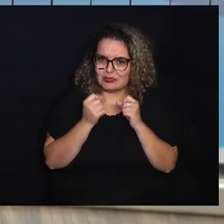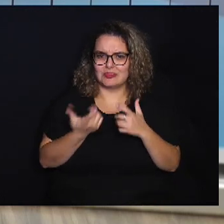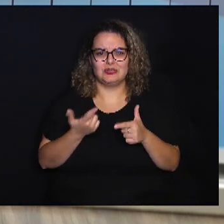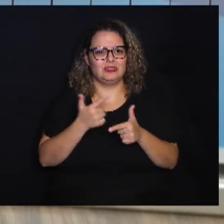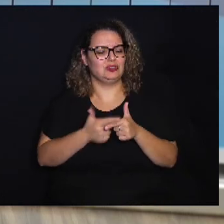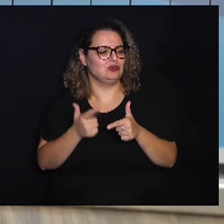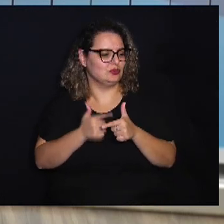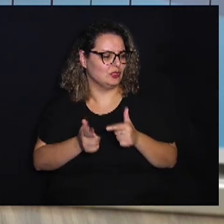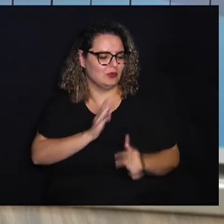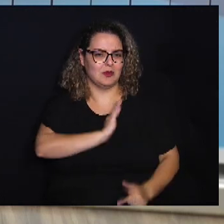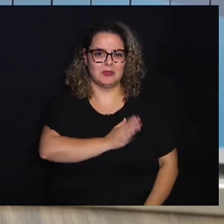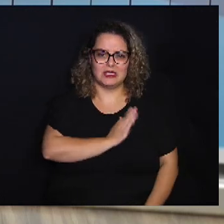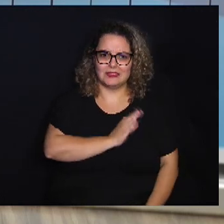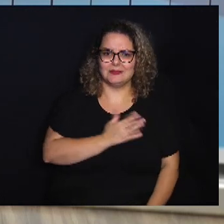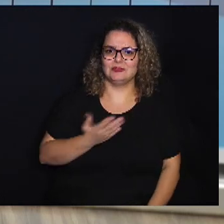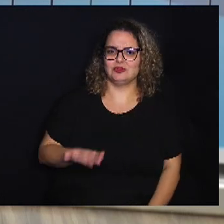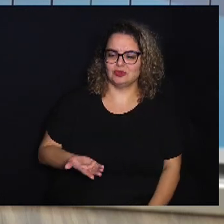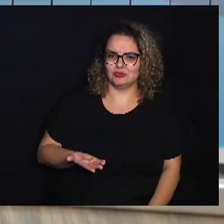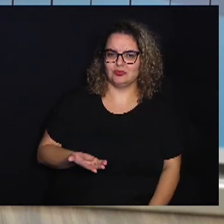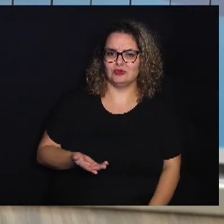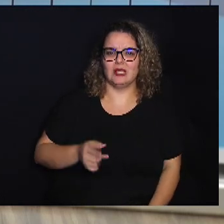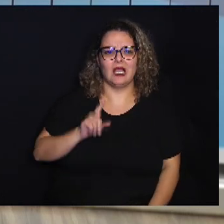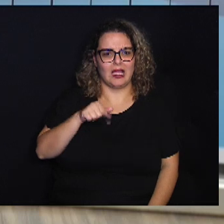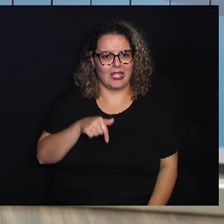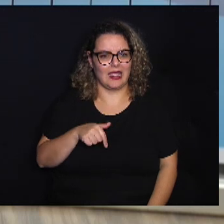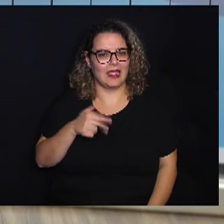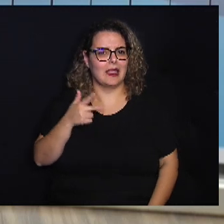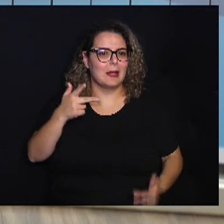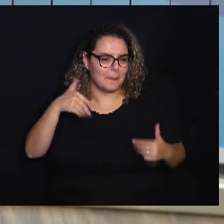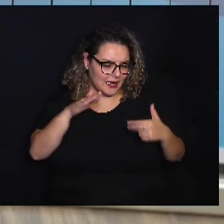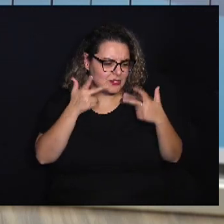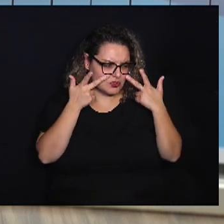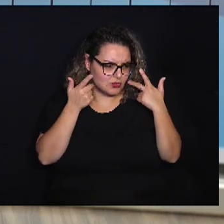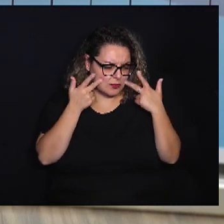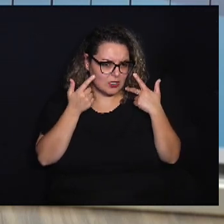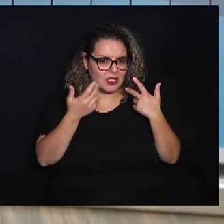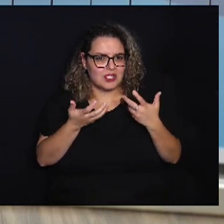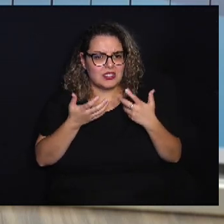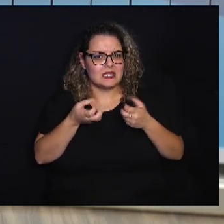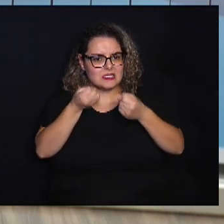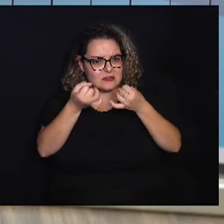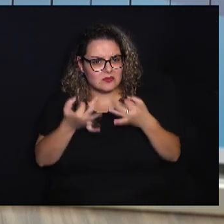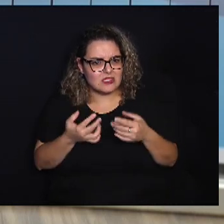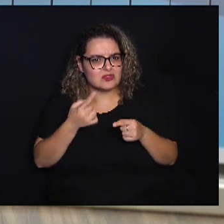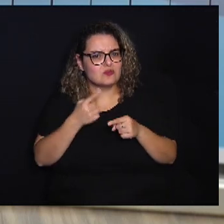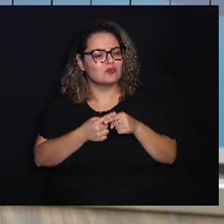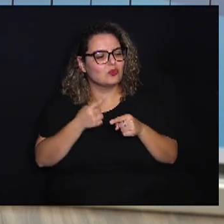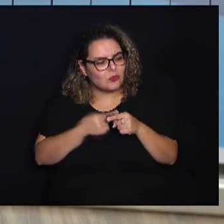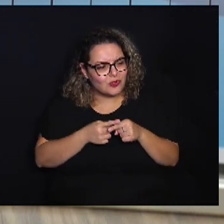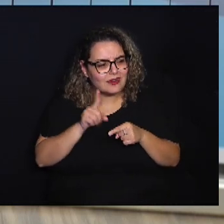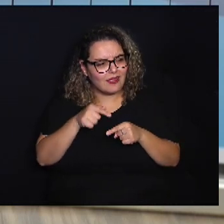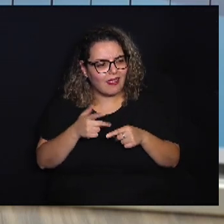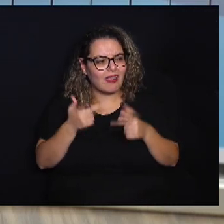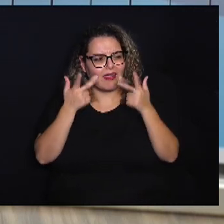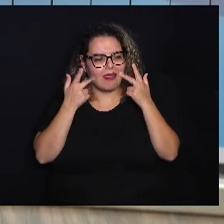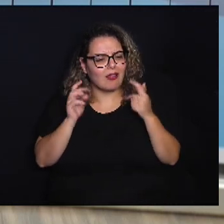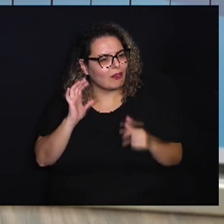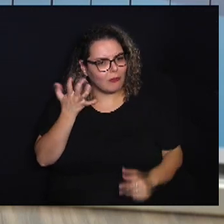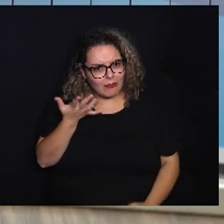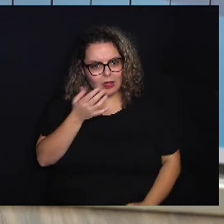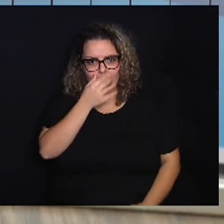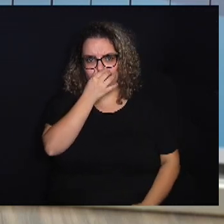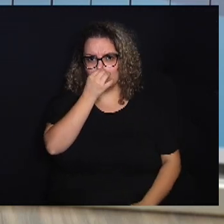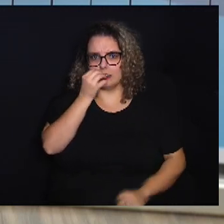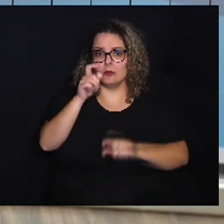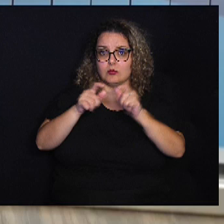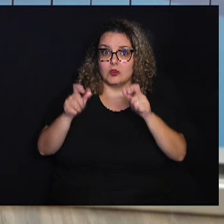problemas cardíacos, eles são mais frequentes. Eu gostaria que você explicasse também por que que isso acontece, né? Para o pessoal de